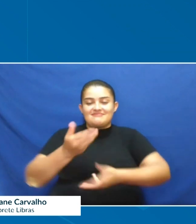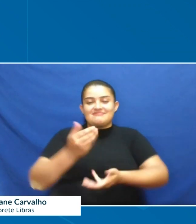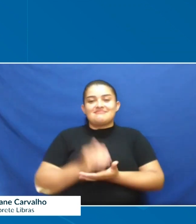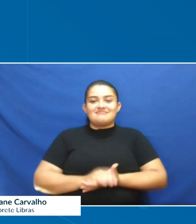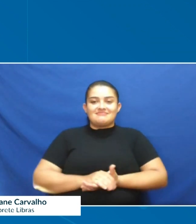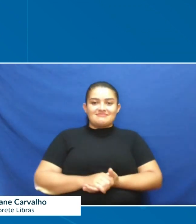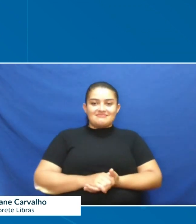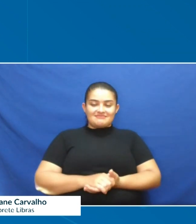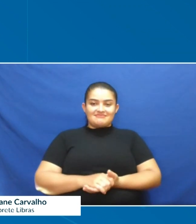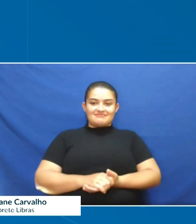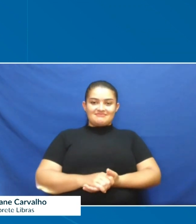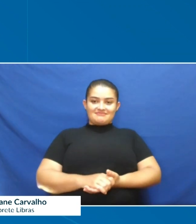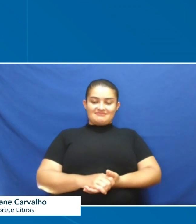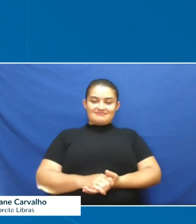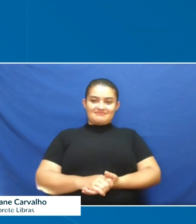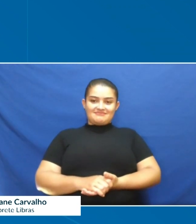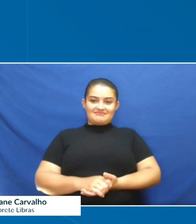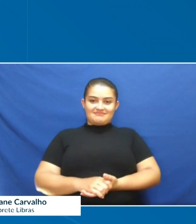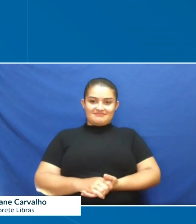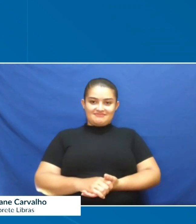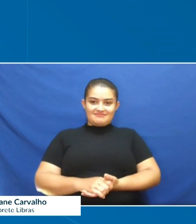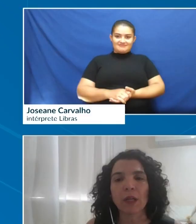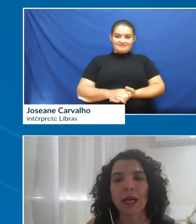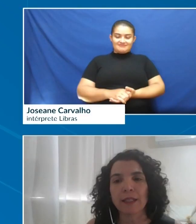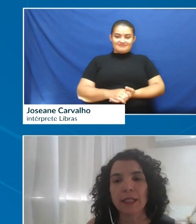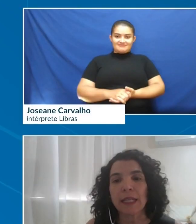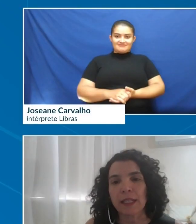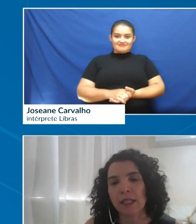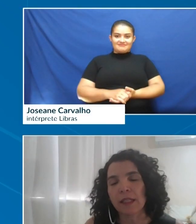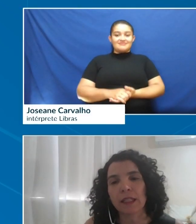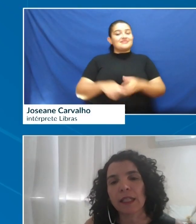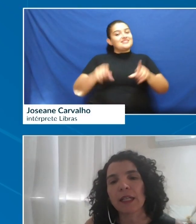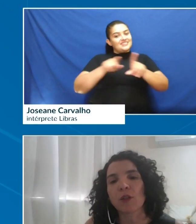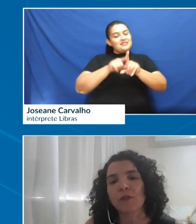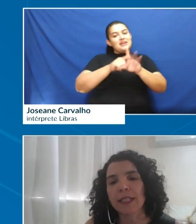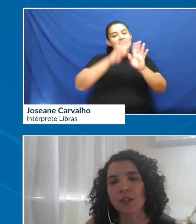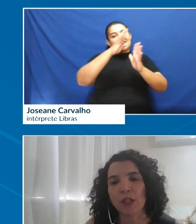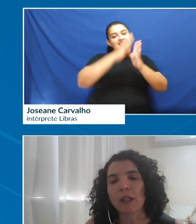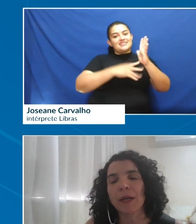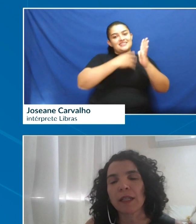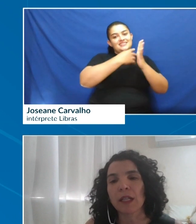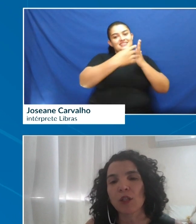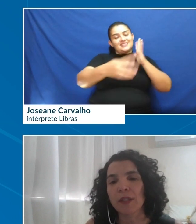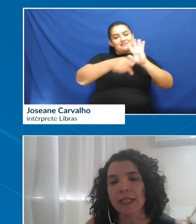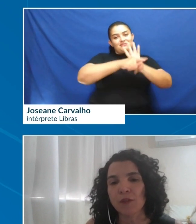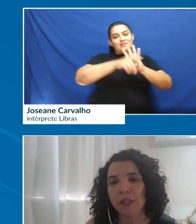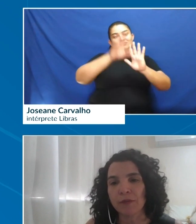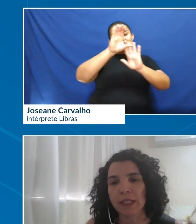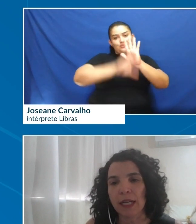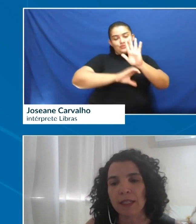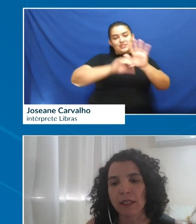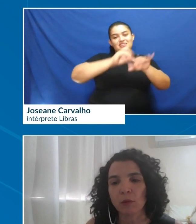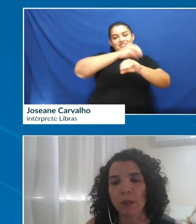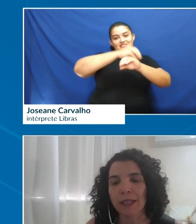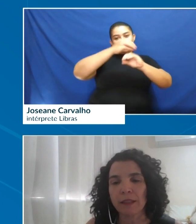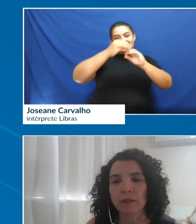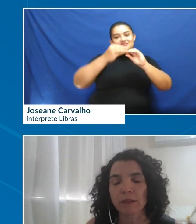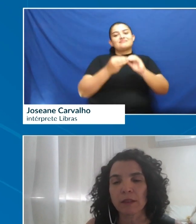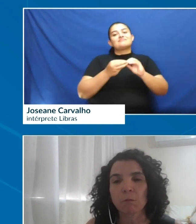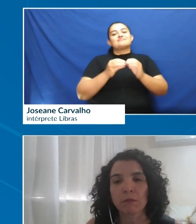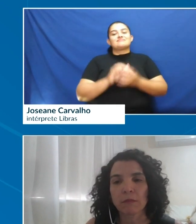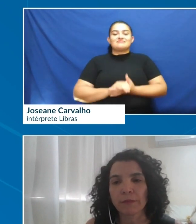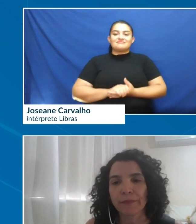né? E está nas novas diretrizes curriculares que a universidade está trabalhando, que as universidades federais estão